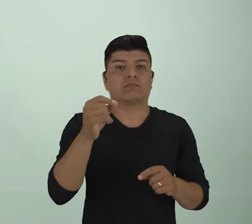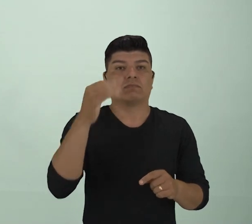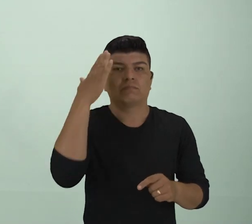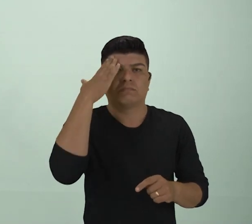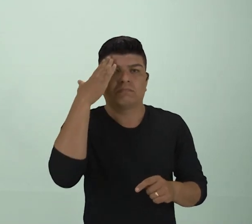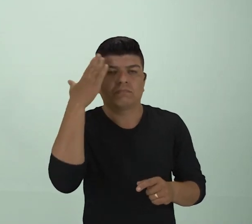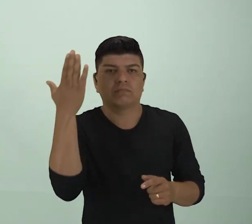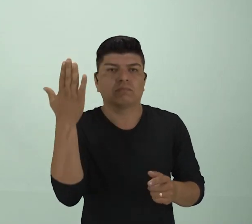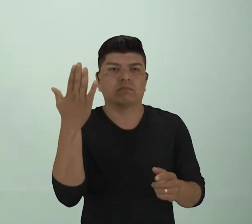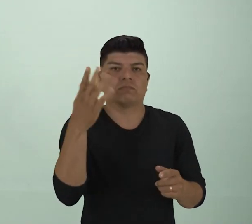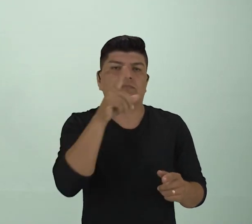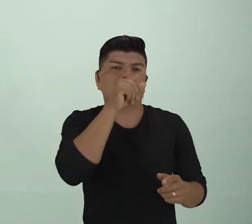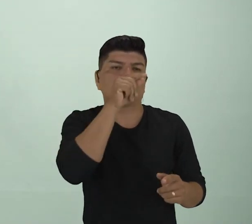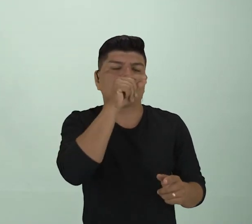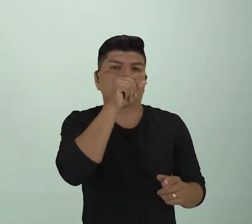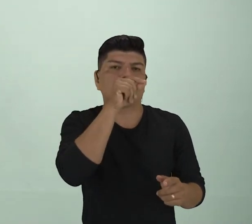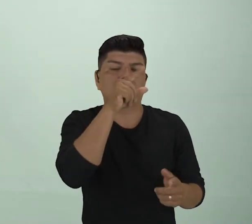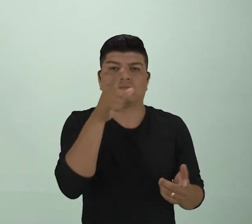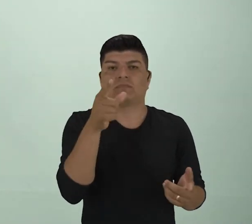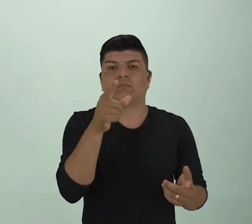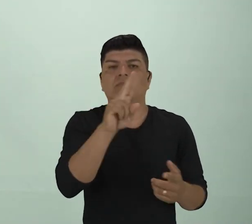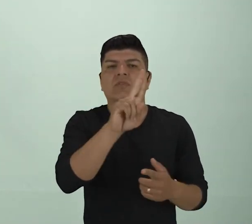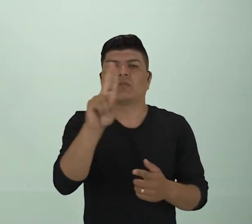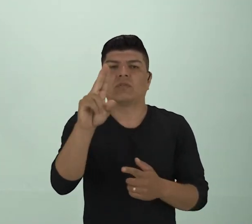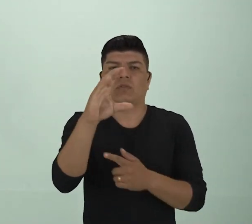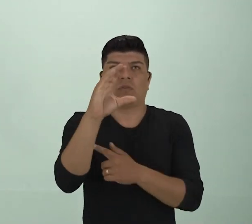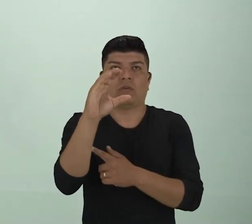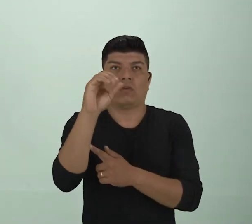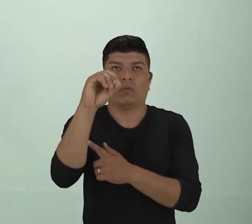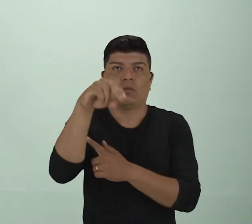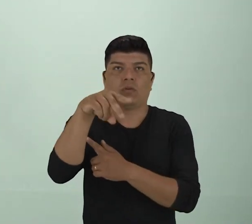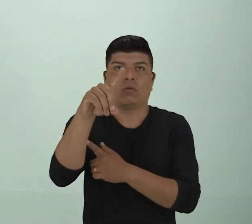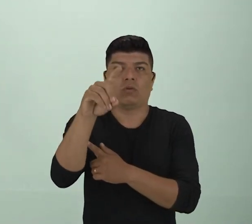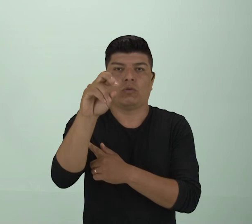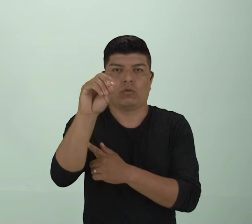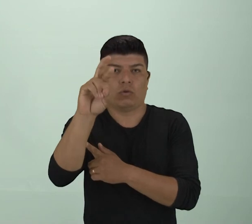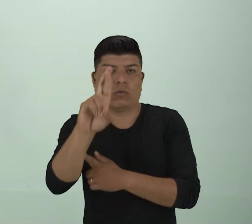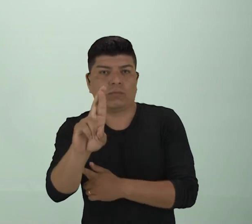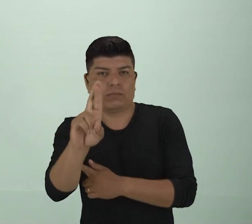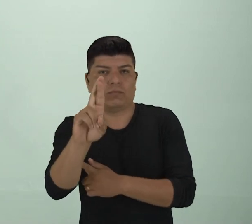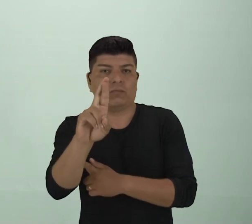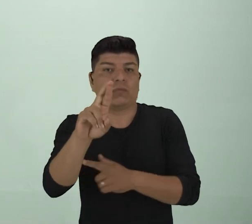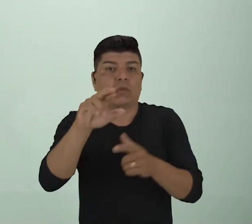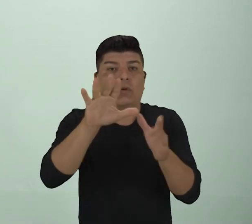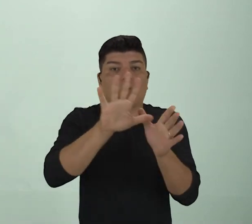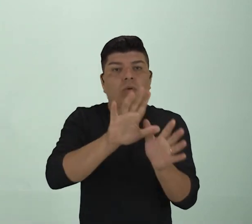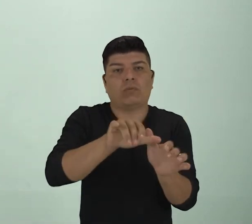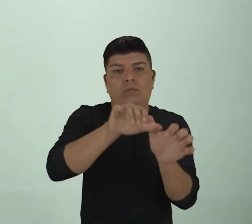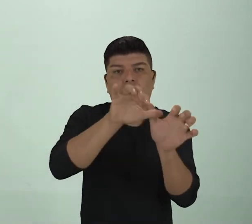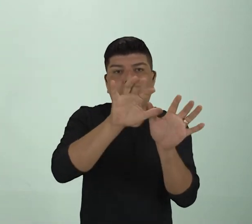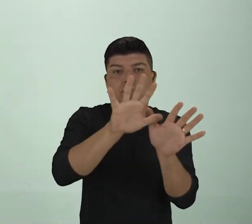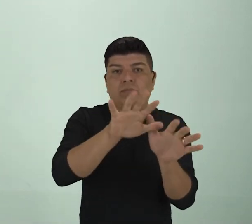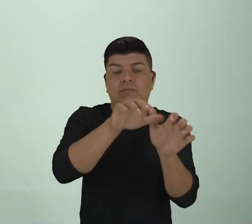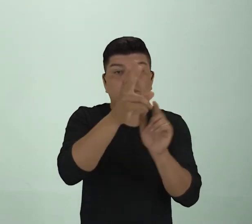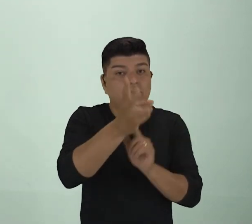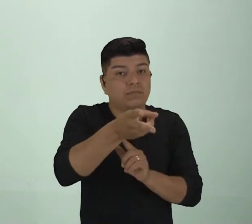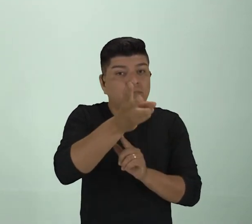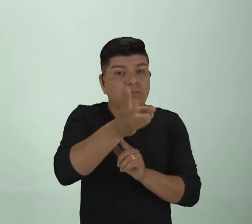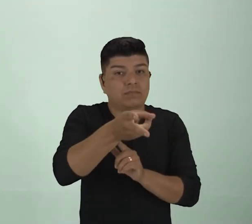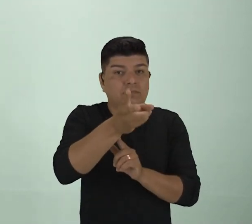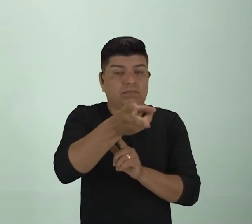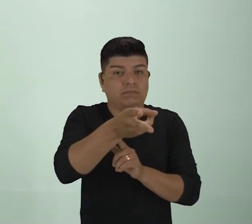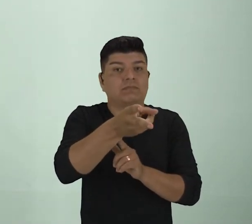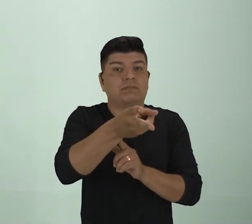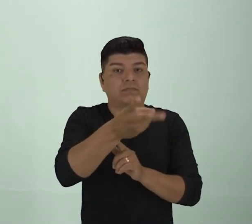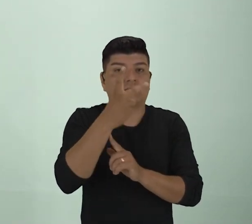um pássaro, tá? De nome condor, cujo voo ele é sempre previsto